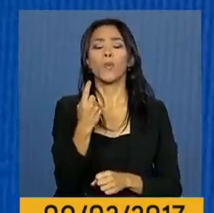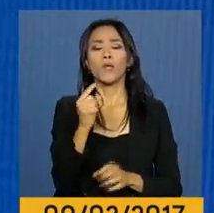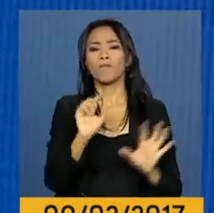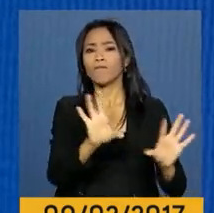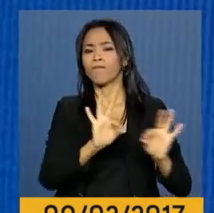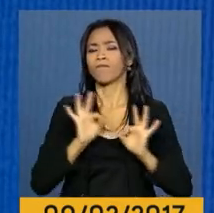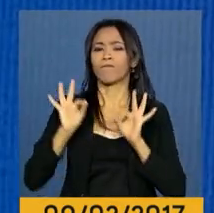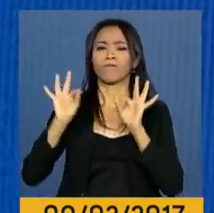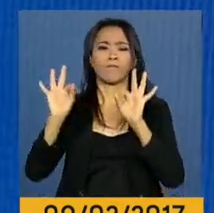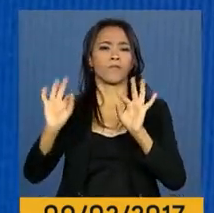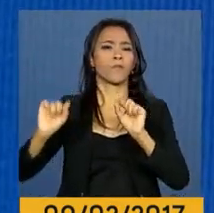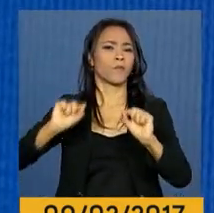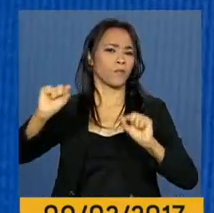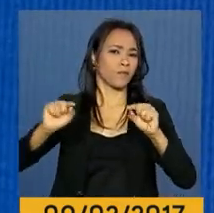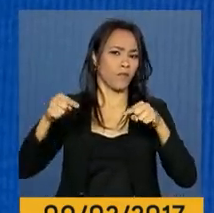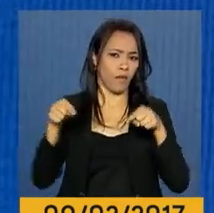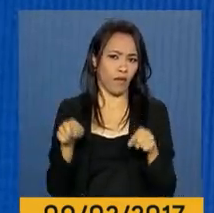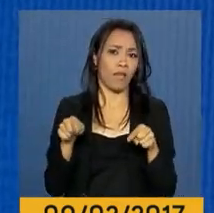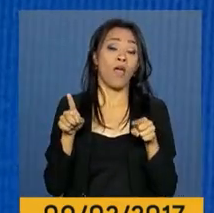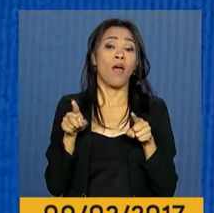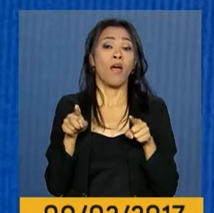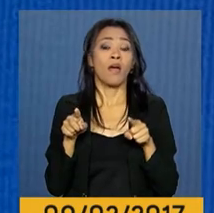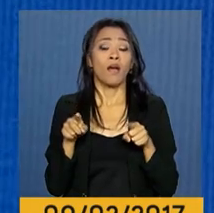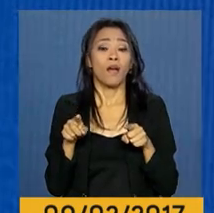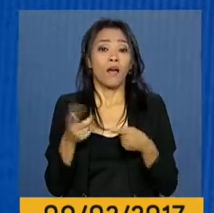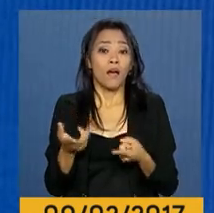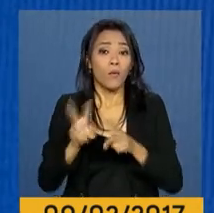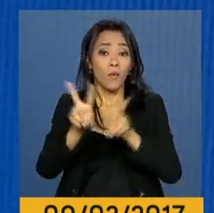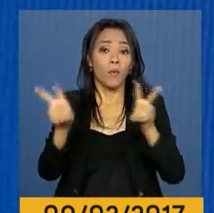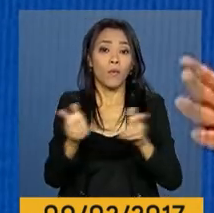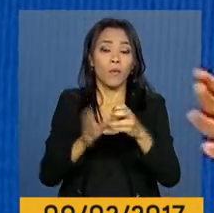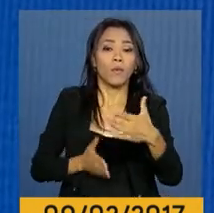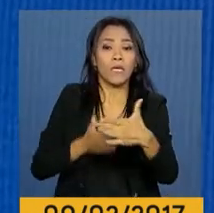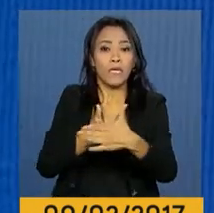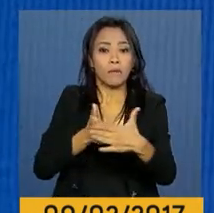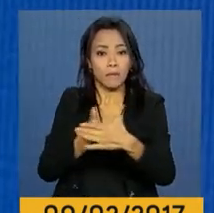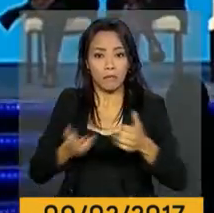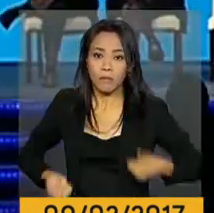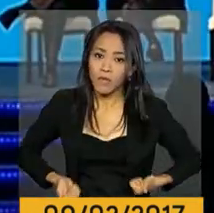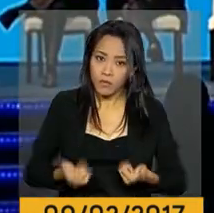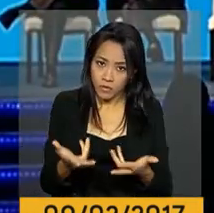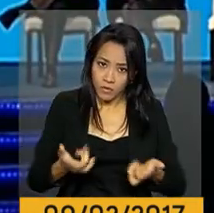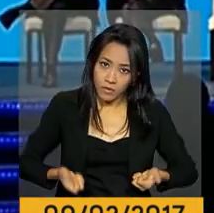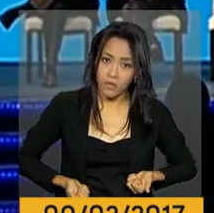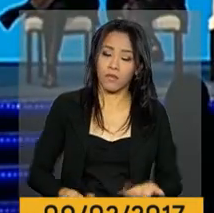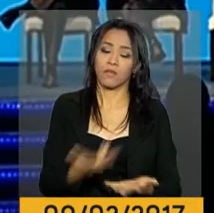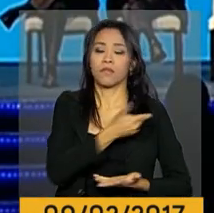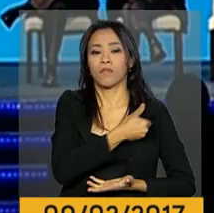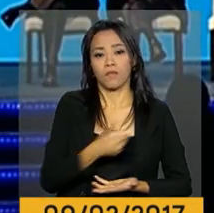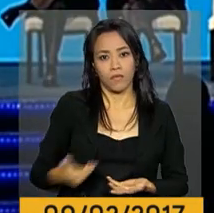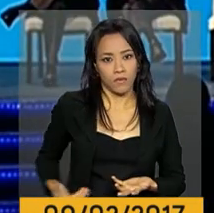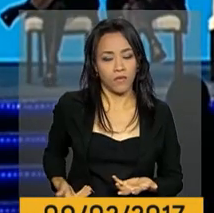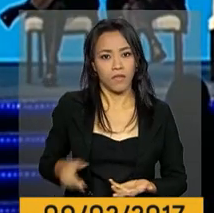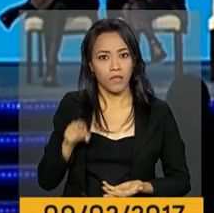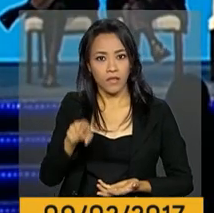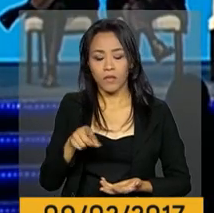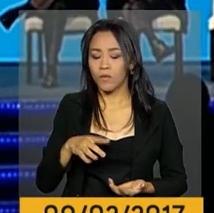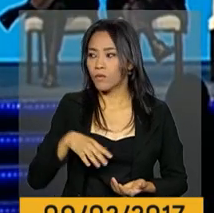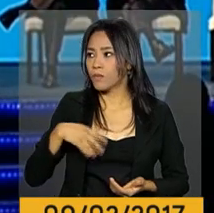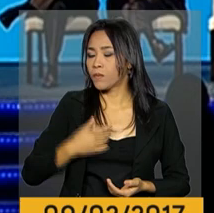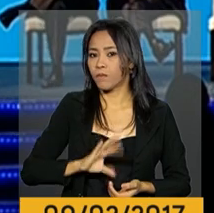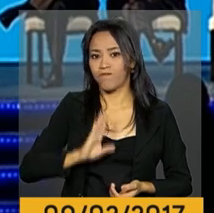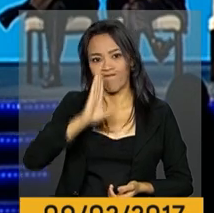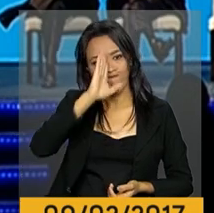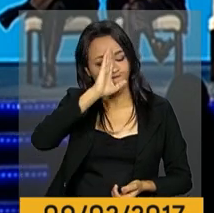Ministro merelles é a questão do teto doss gastos públicos não é algo tão trivial